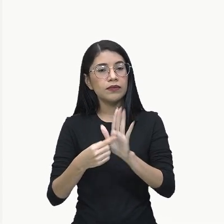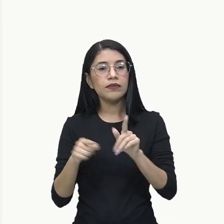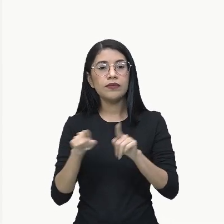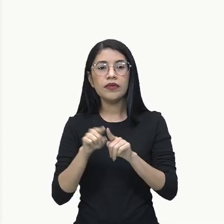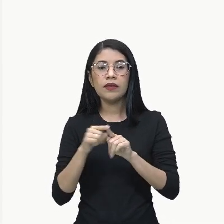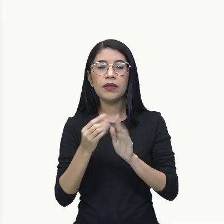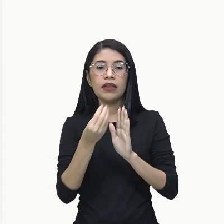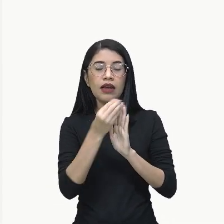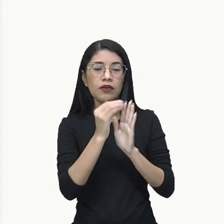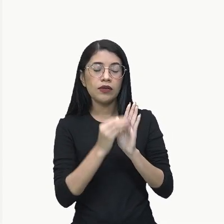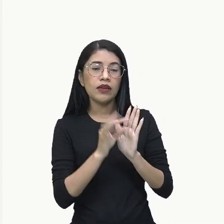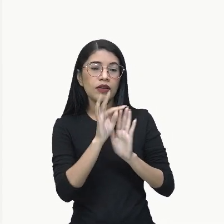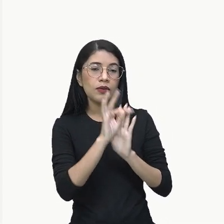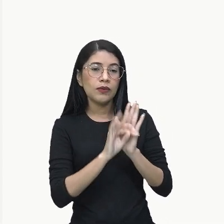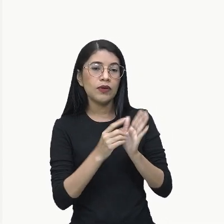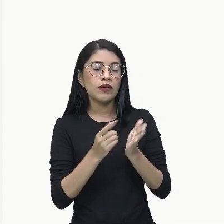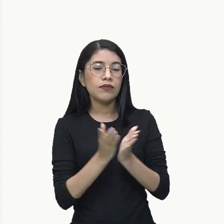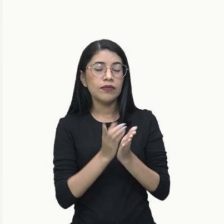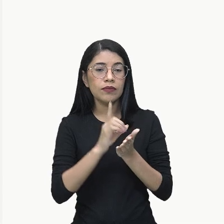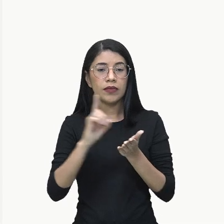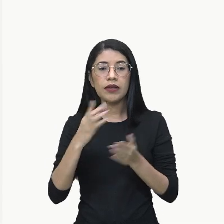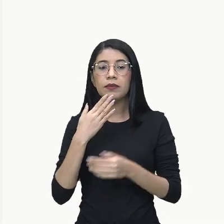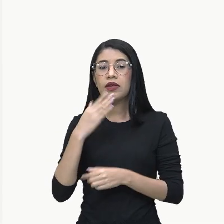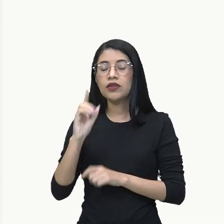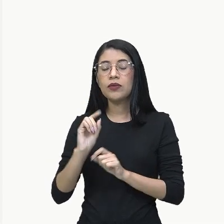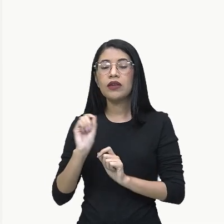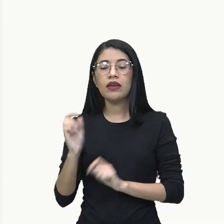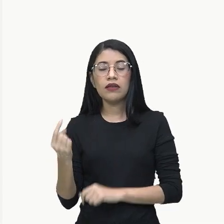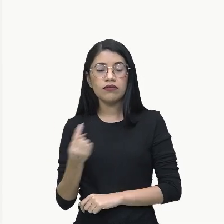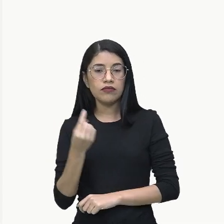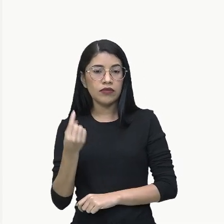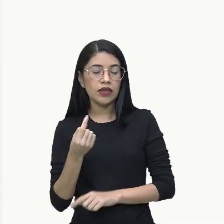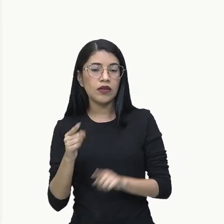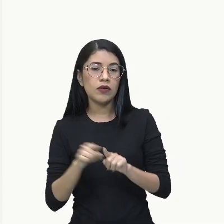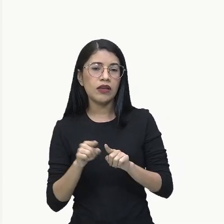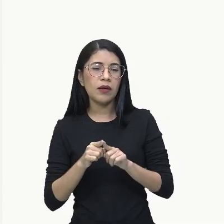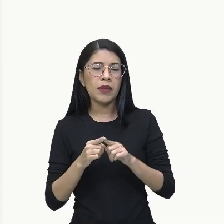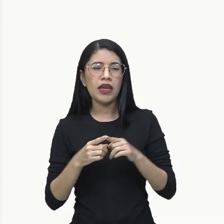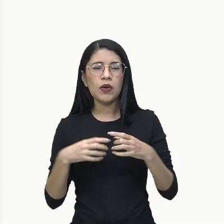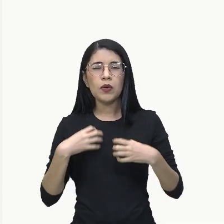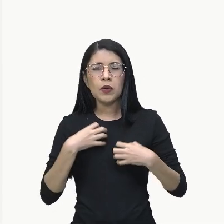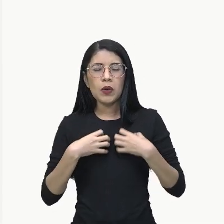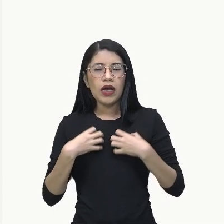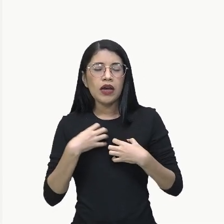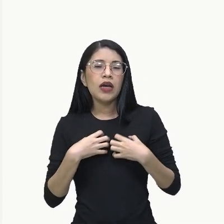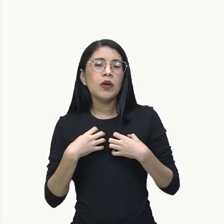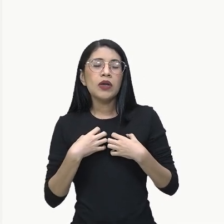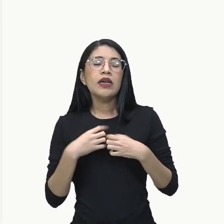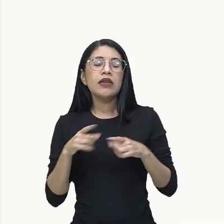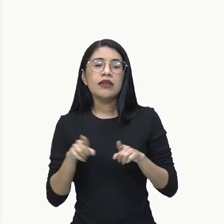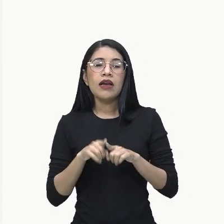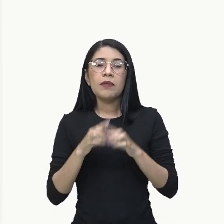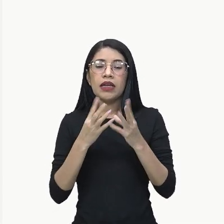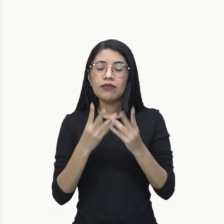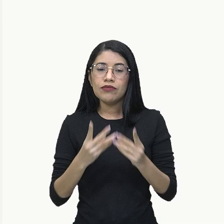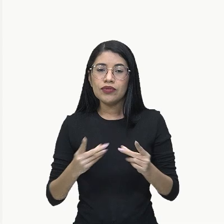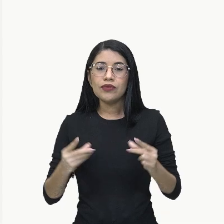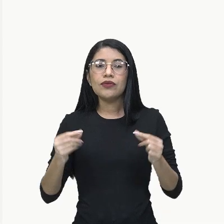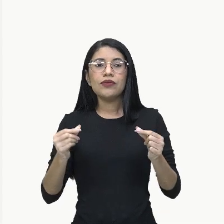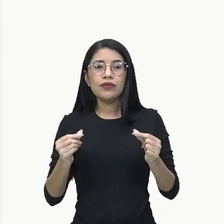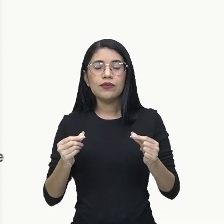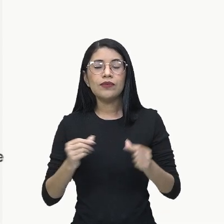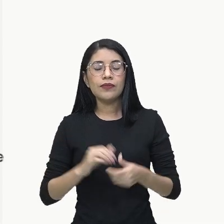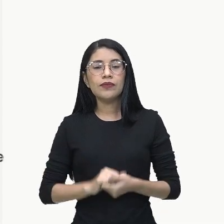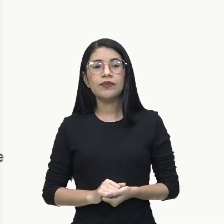pedindo que essa sua solidão, esse seu desconcerto do mundo, de alguma forma seja aí